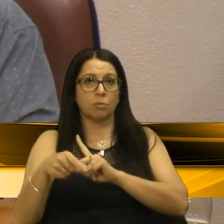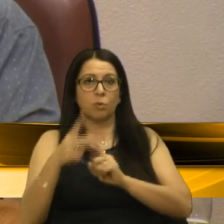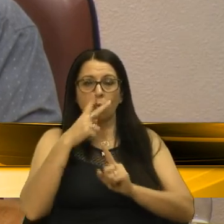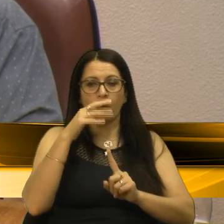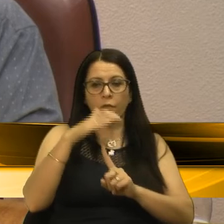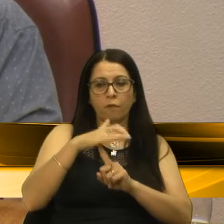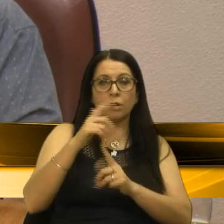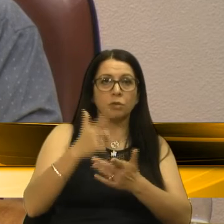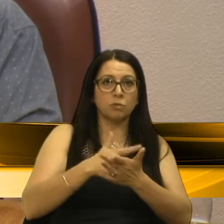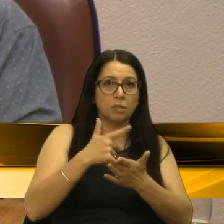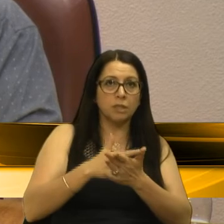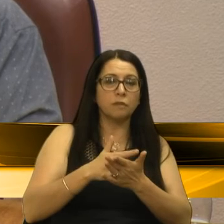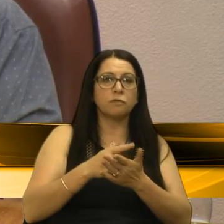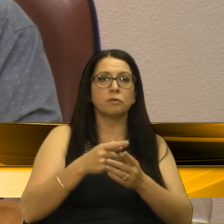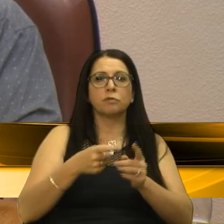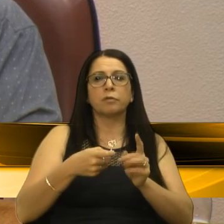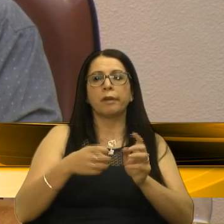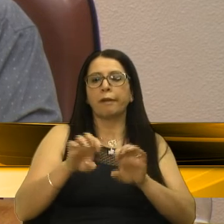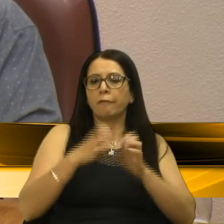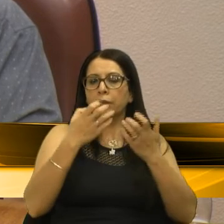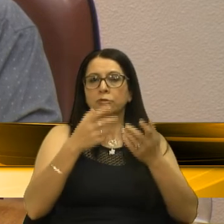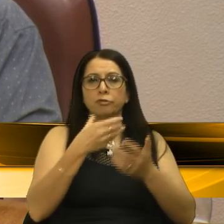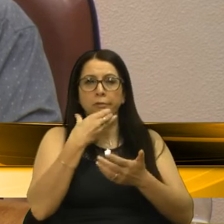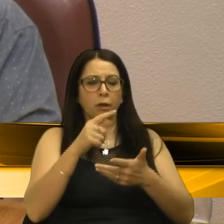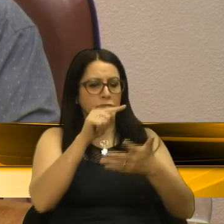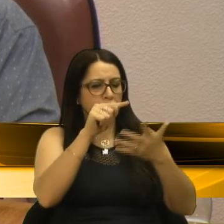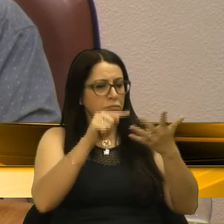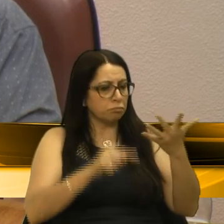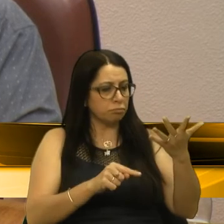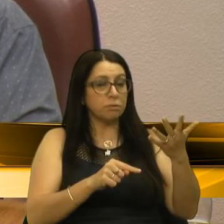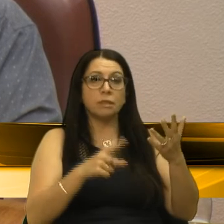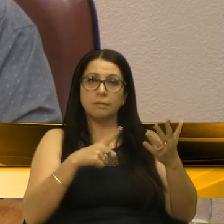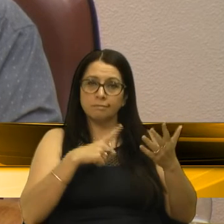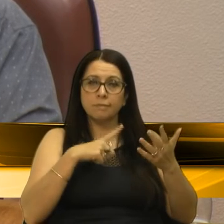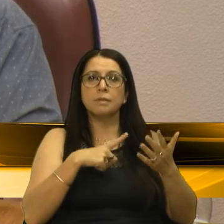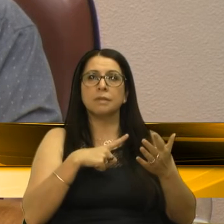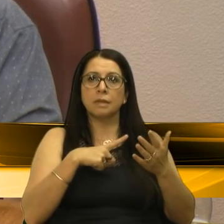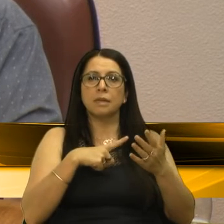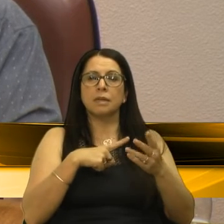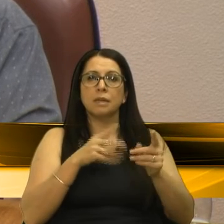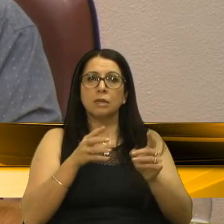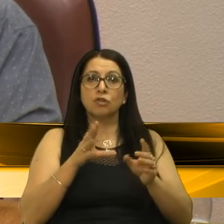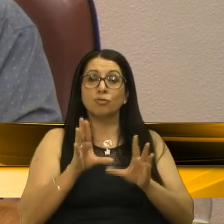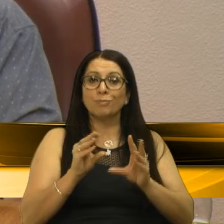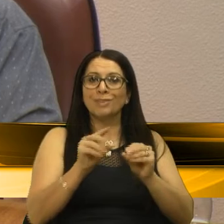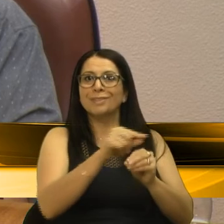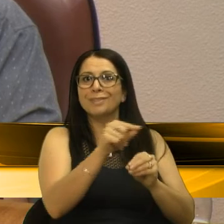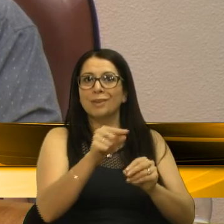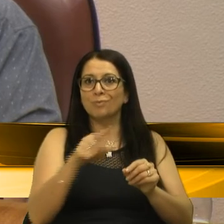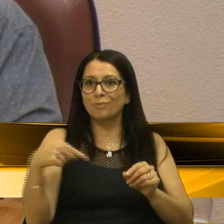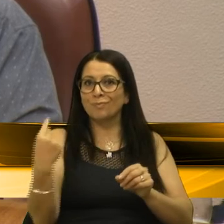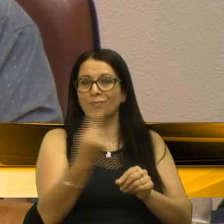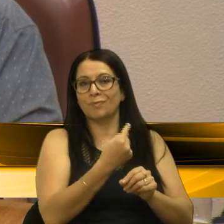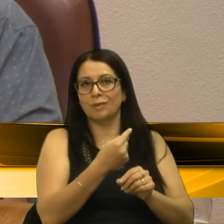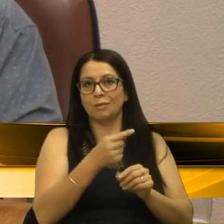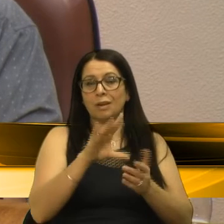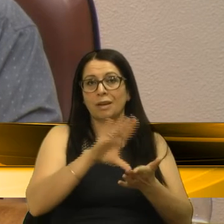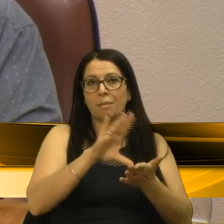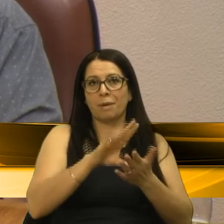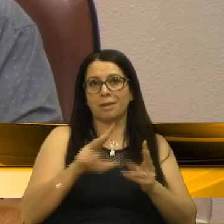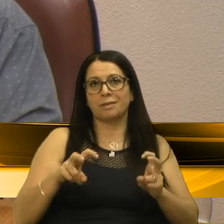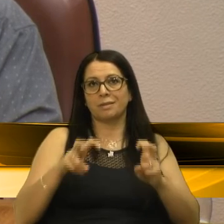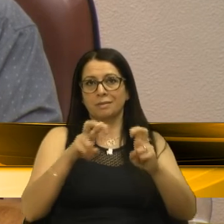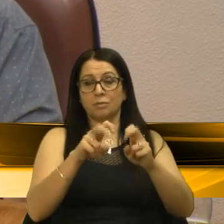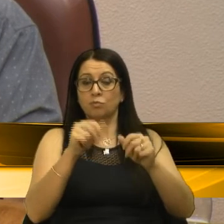Feira do Livro, eventos de Natal e outros, existirão intervenções constantes na Praça Dante, junto ao